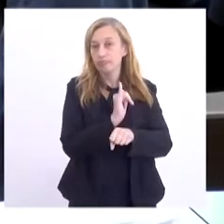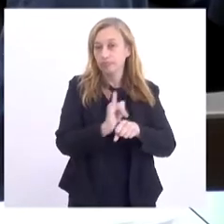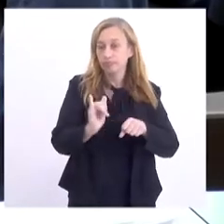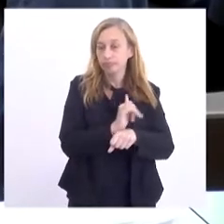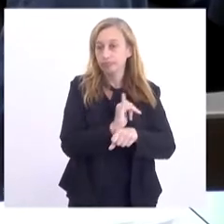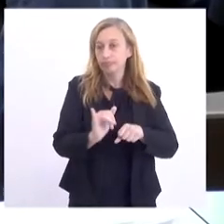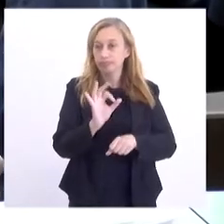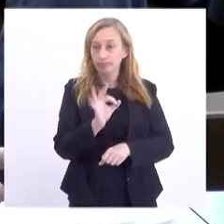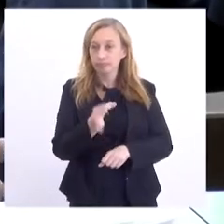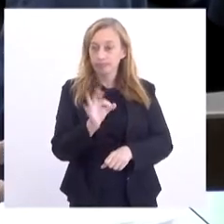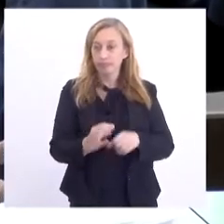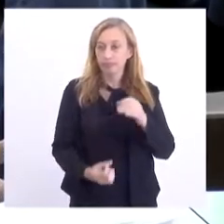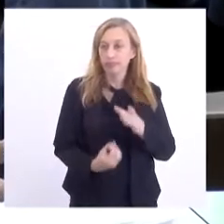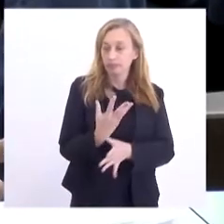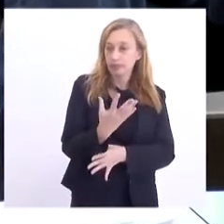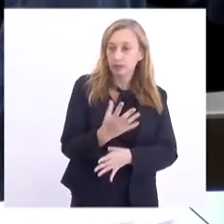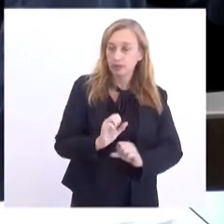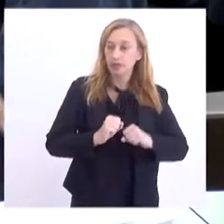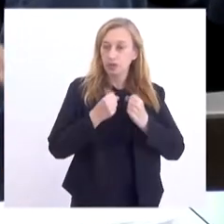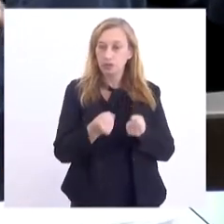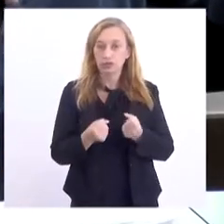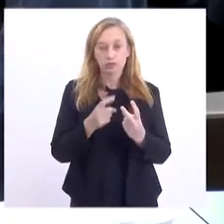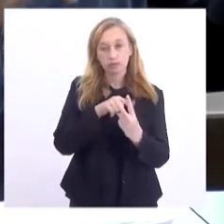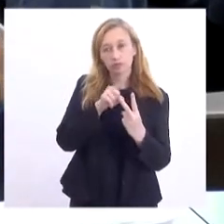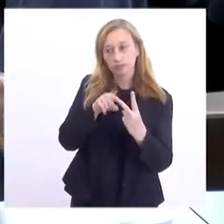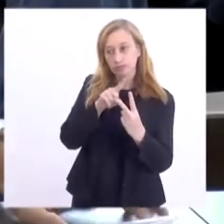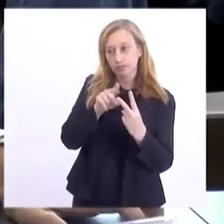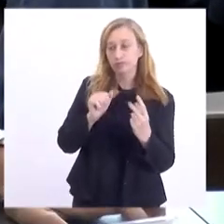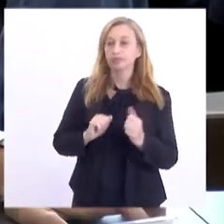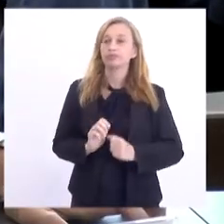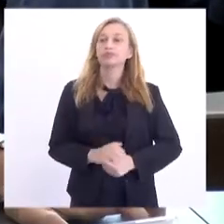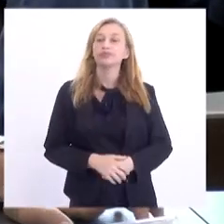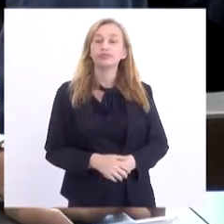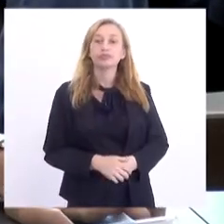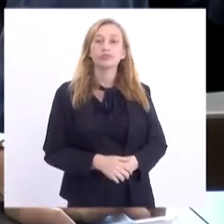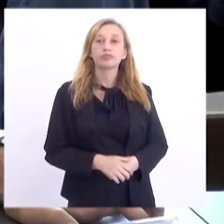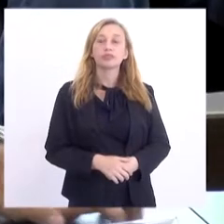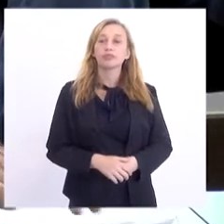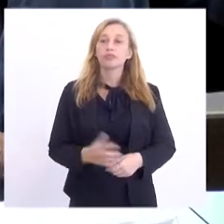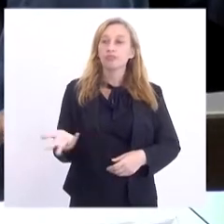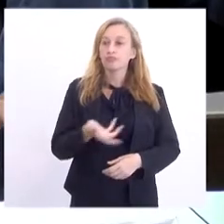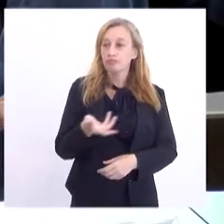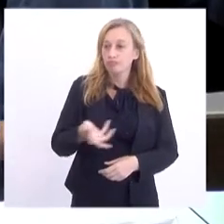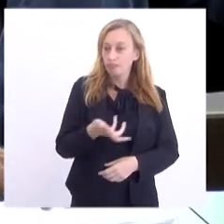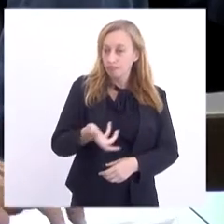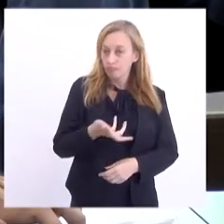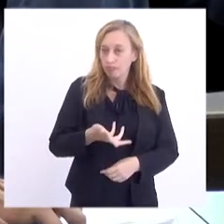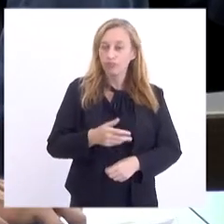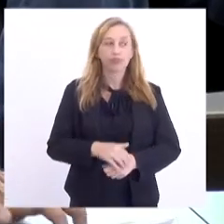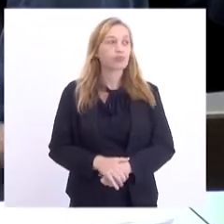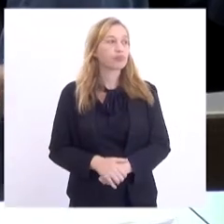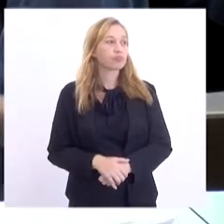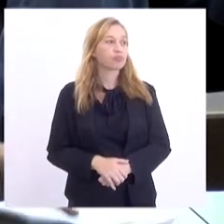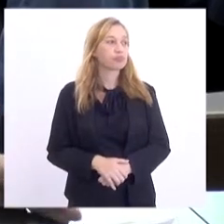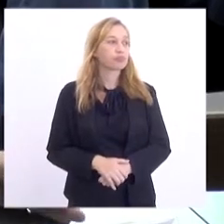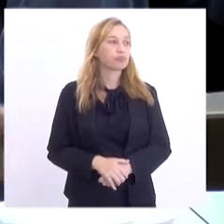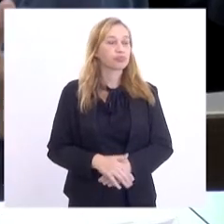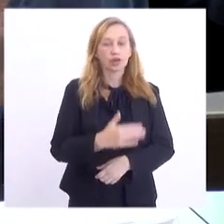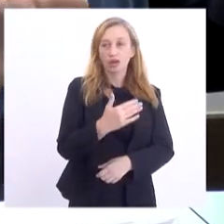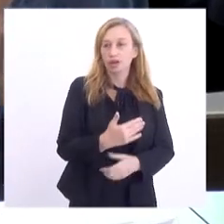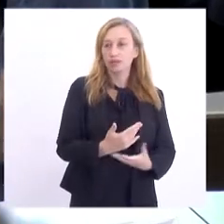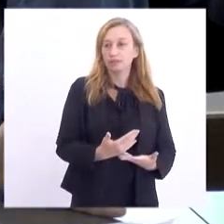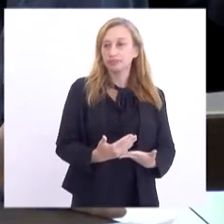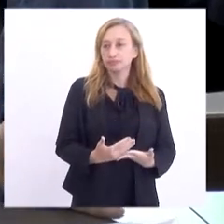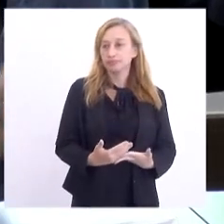recentemente para que a gente reforça essas duas diretivas sob o ponto de vista da agilidade a gente possível graças